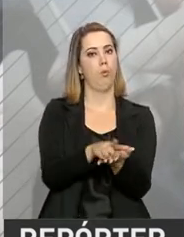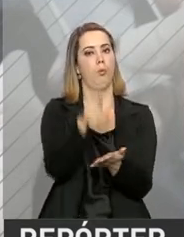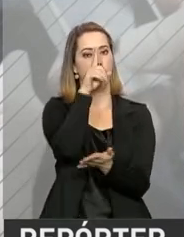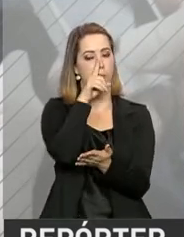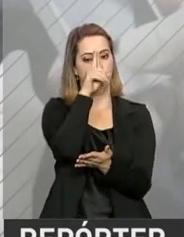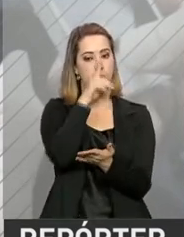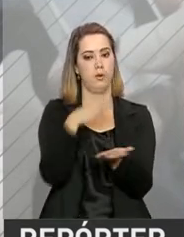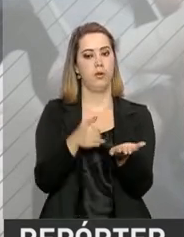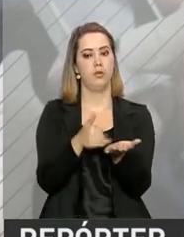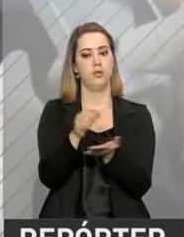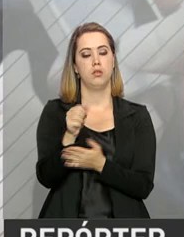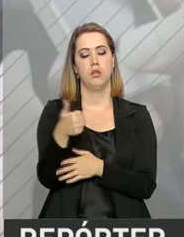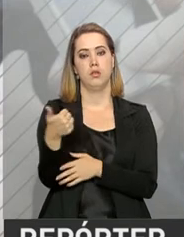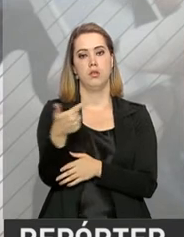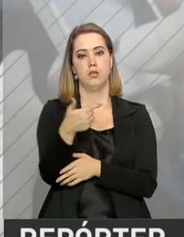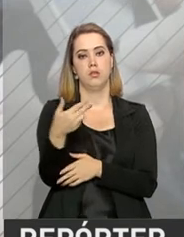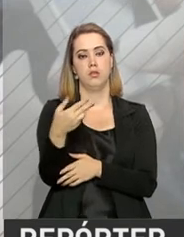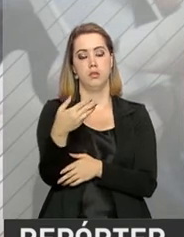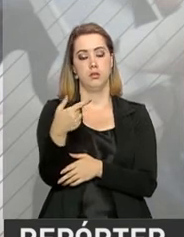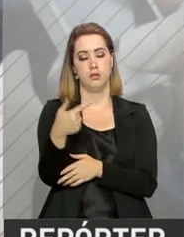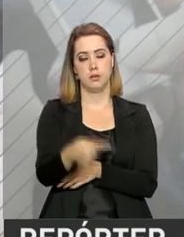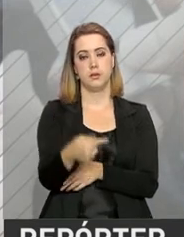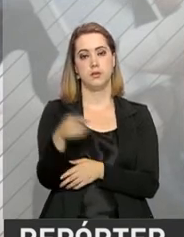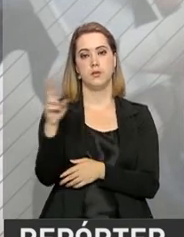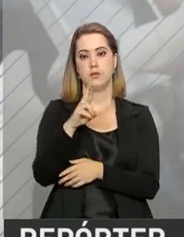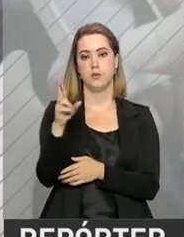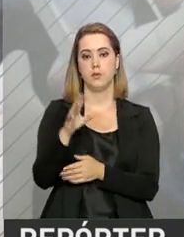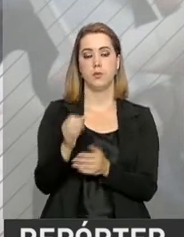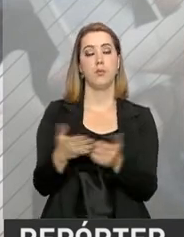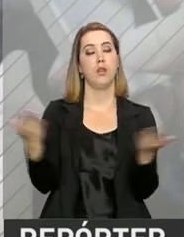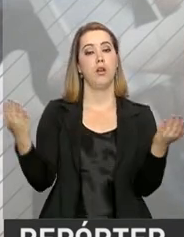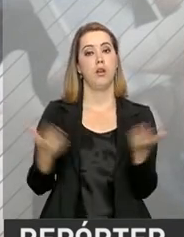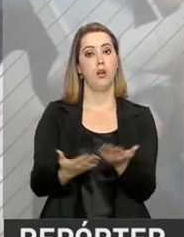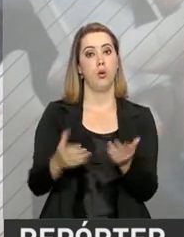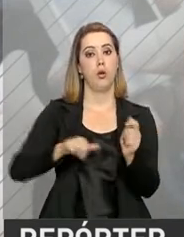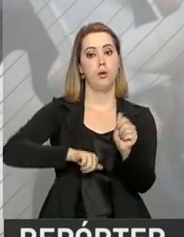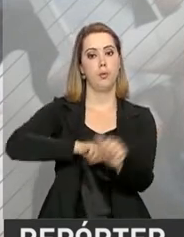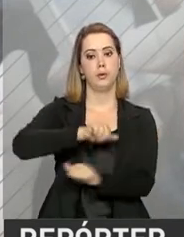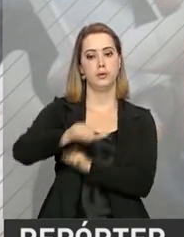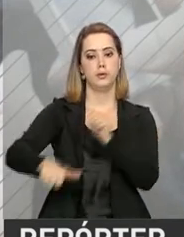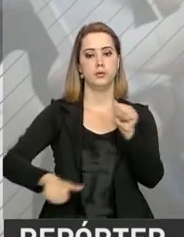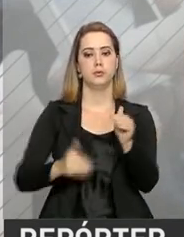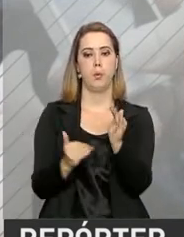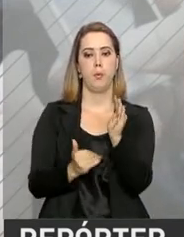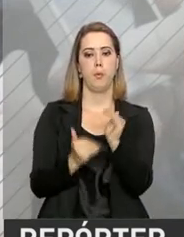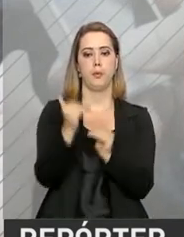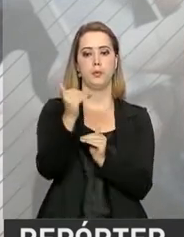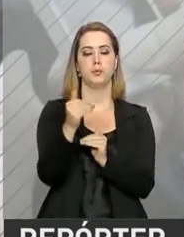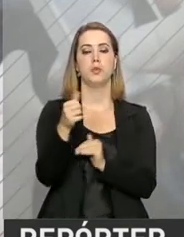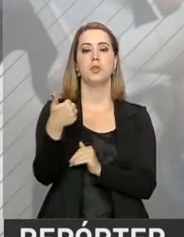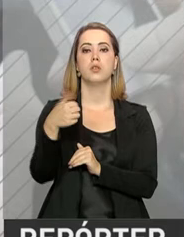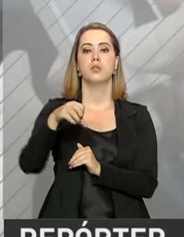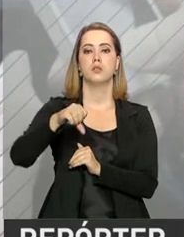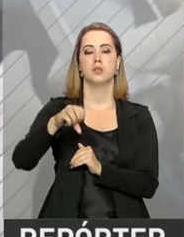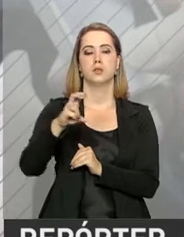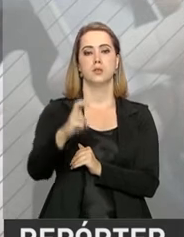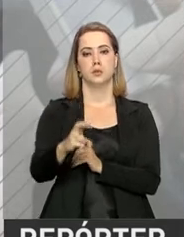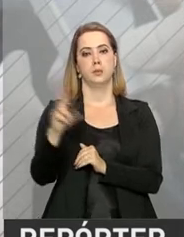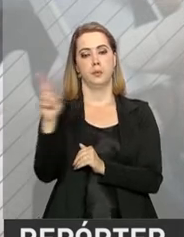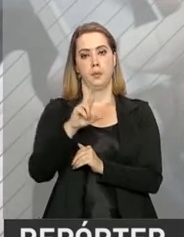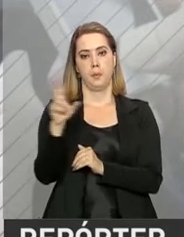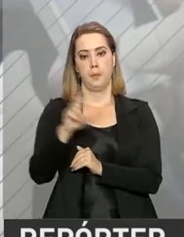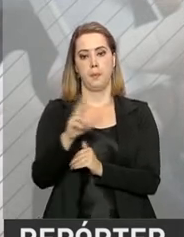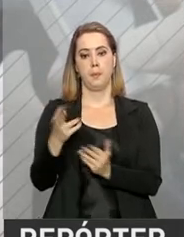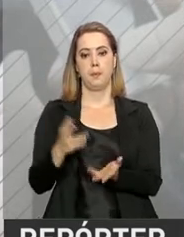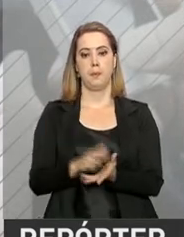que antes eram no valor de cento e vinte e sete reais e sessenta e nove centavos vão ser reajustadas para 195 reais e